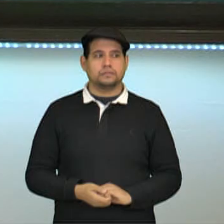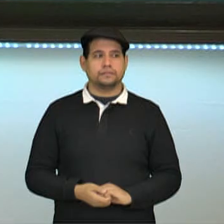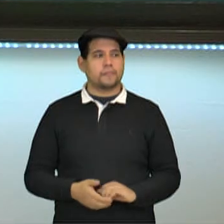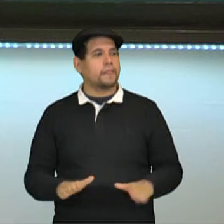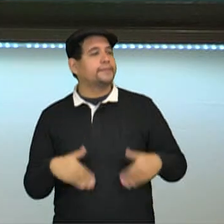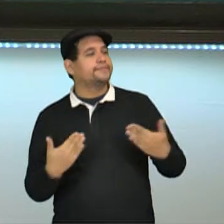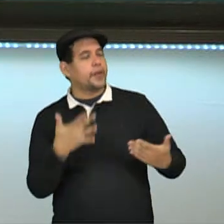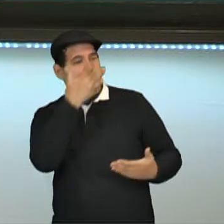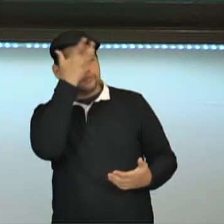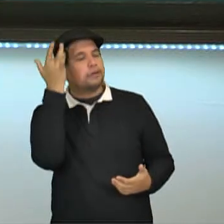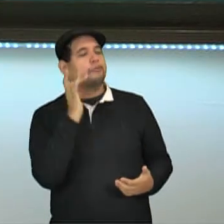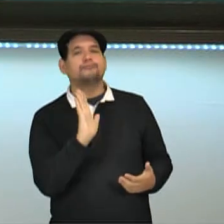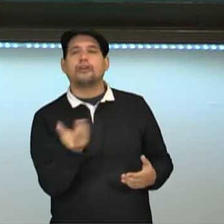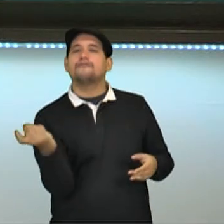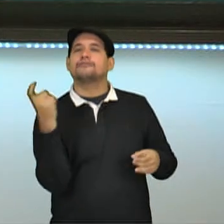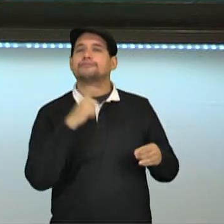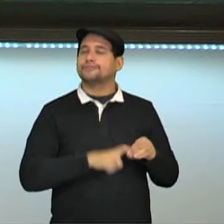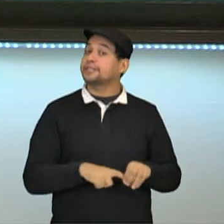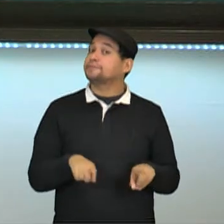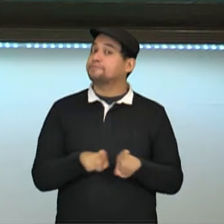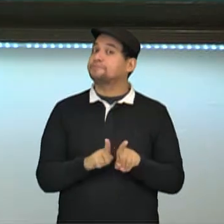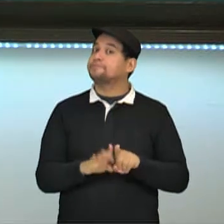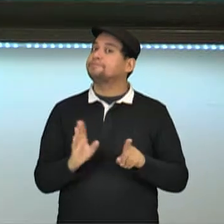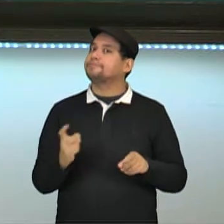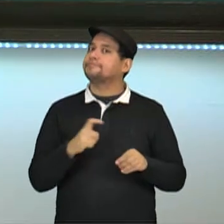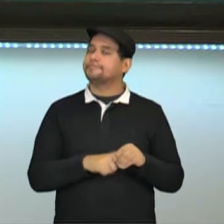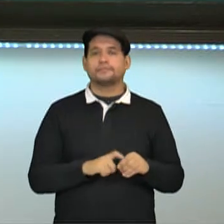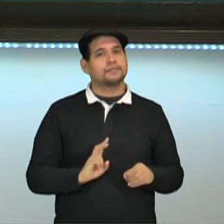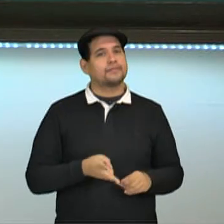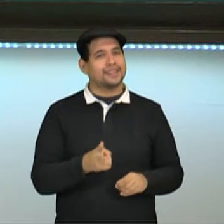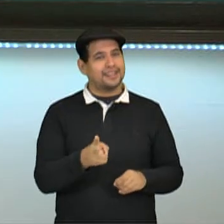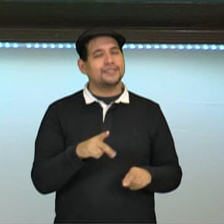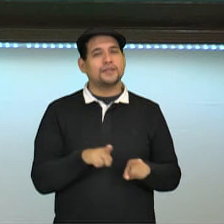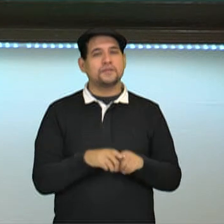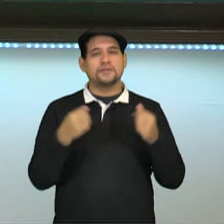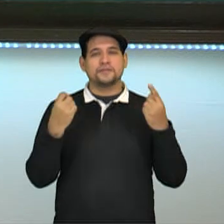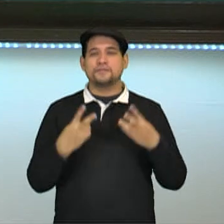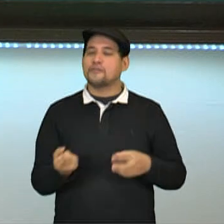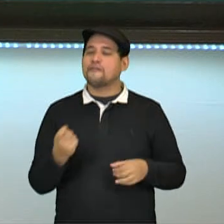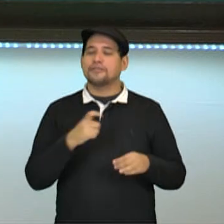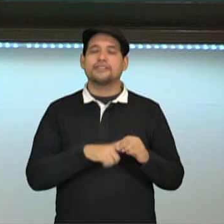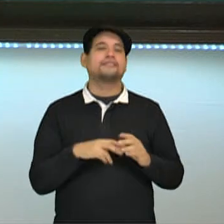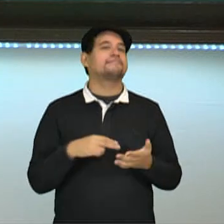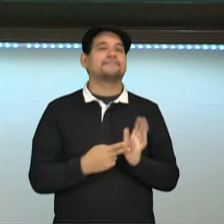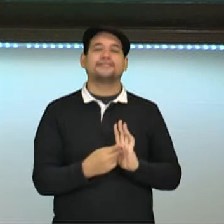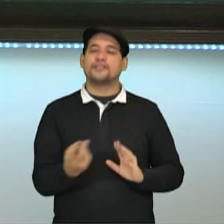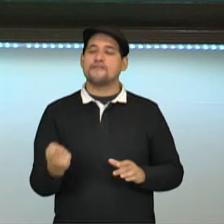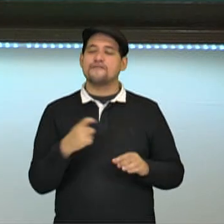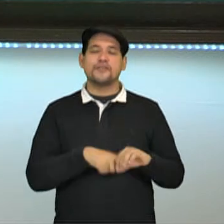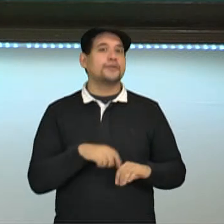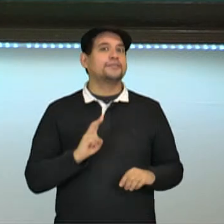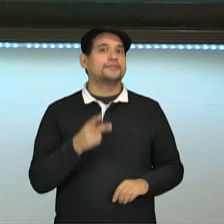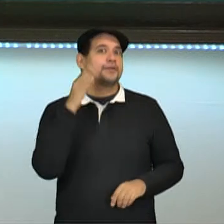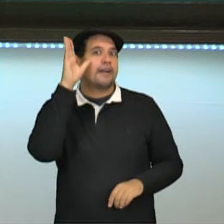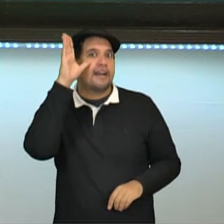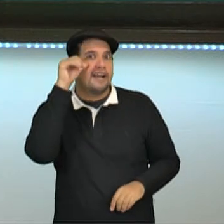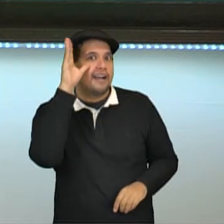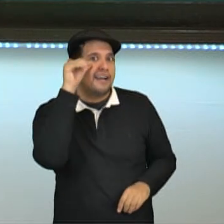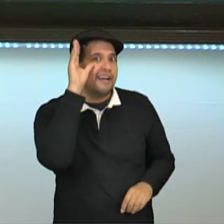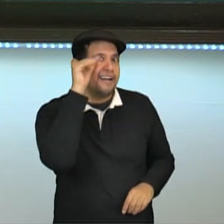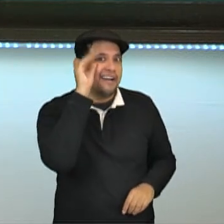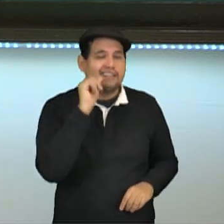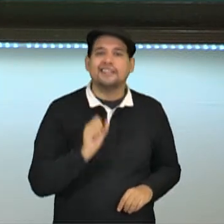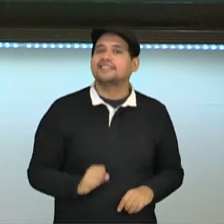E aí, galerinha, eu voltei como sempre. Quando eu digo que eu voltei, eu volto sempre curiosa,